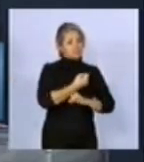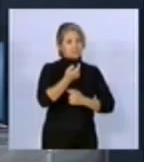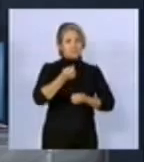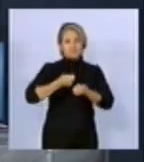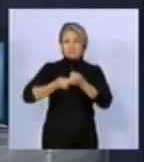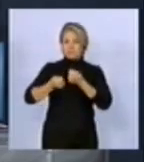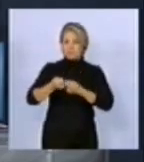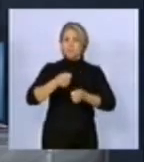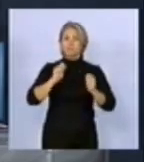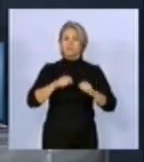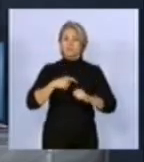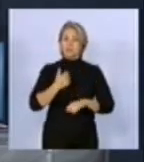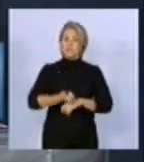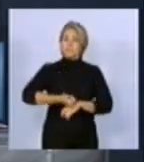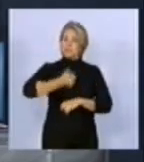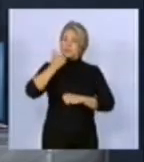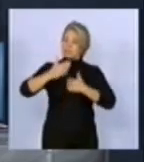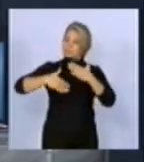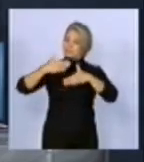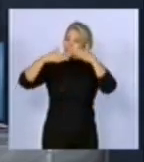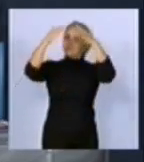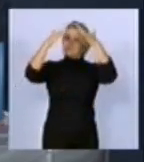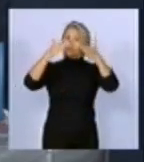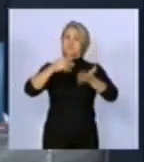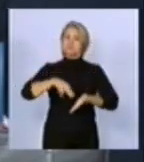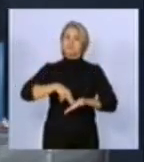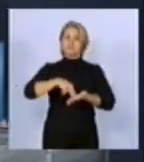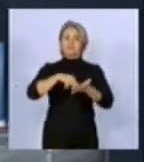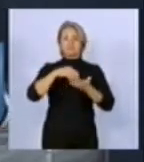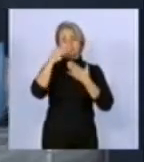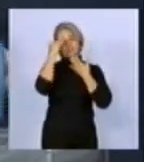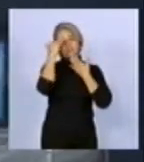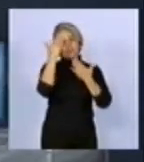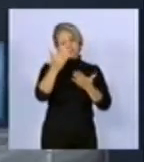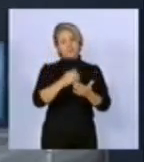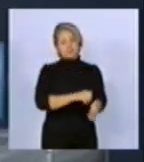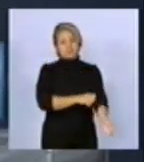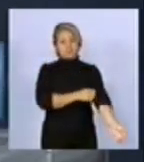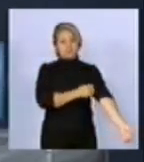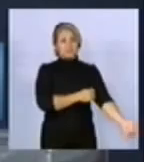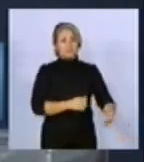modo a viabilizar o seu desenvolvimento sustentável Muito obrigado